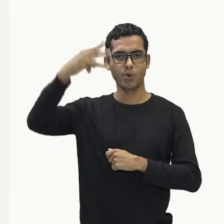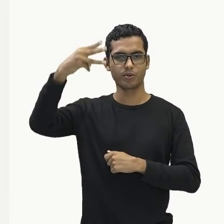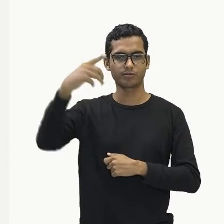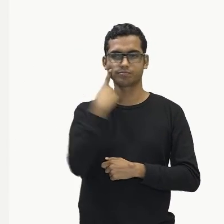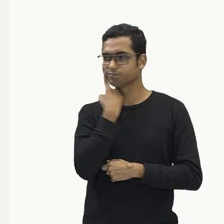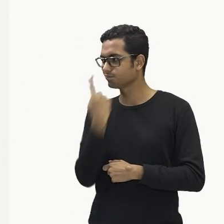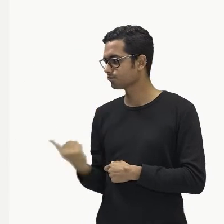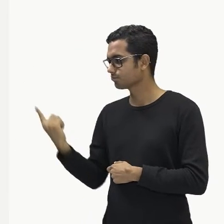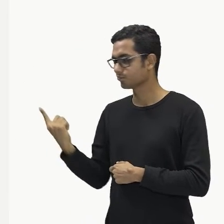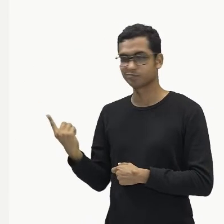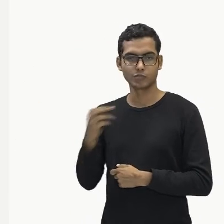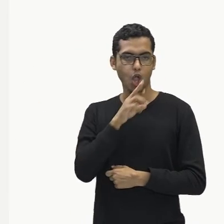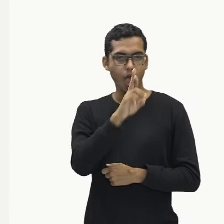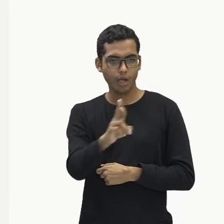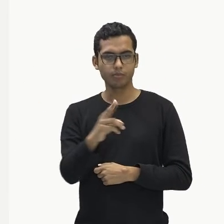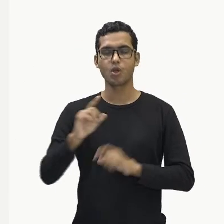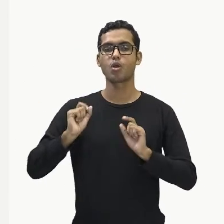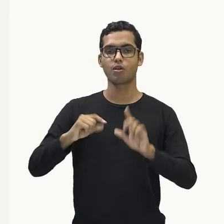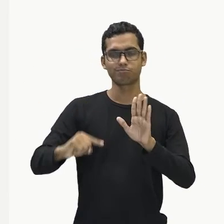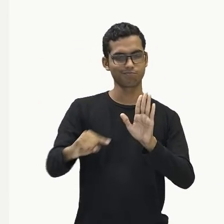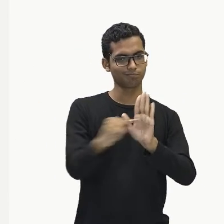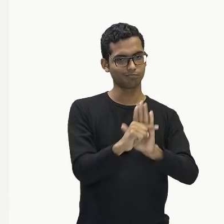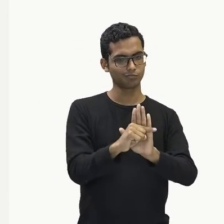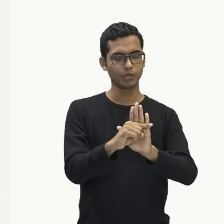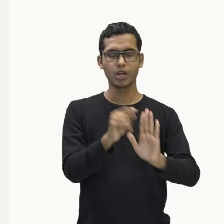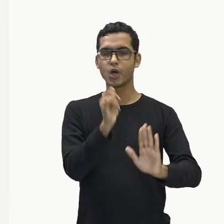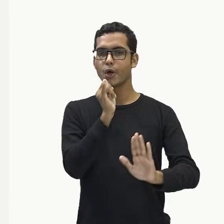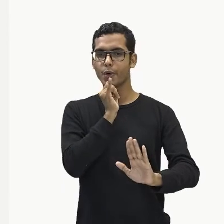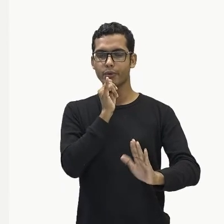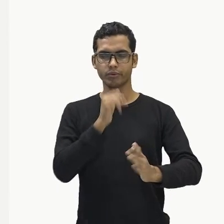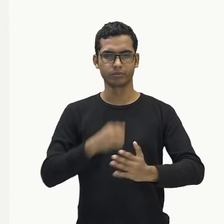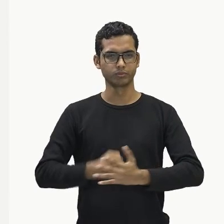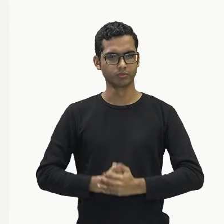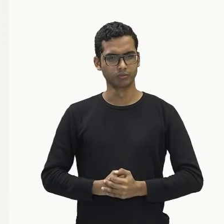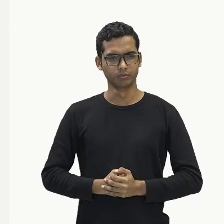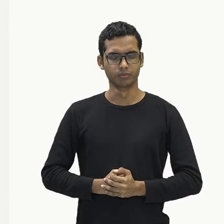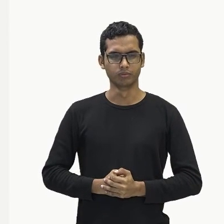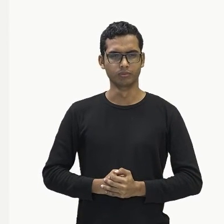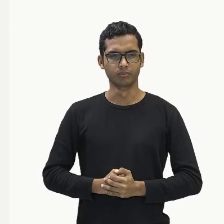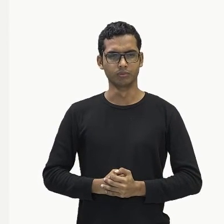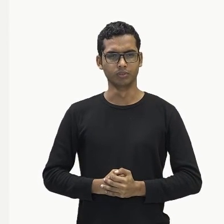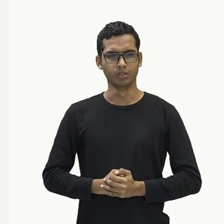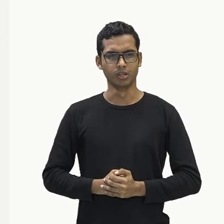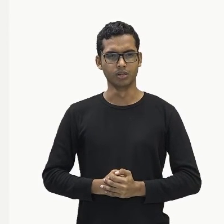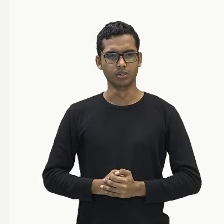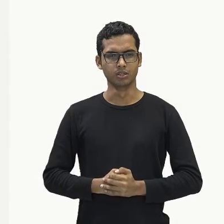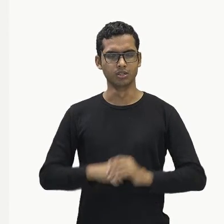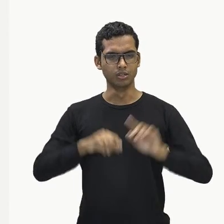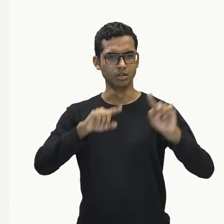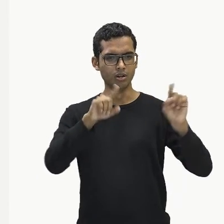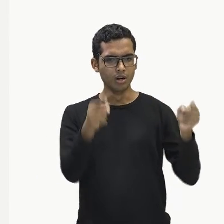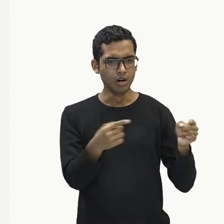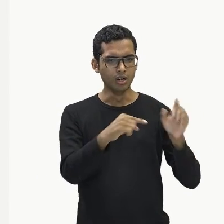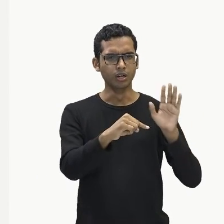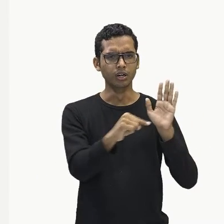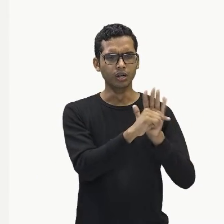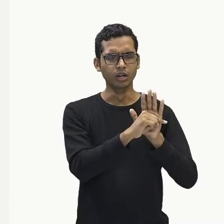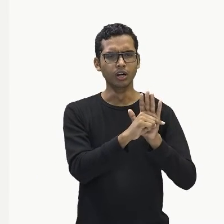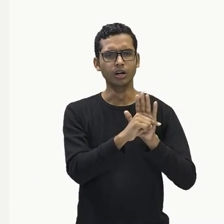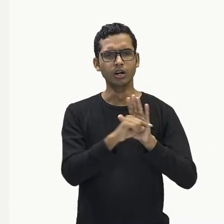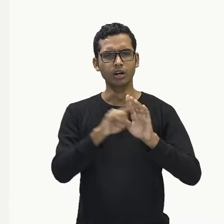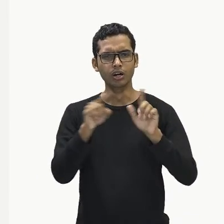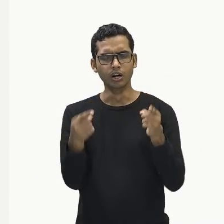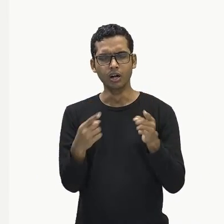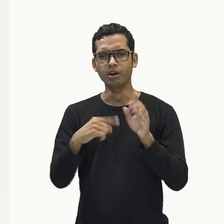negativo. Então, o que é que você vai pensar aqui, ó? Menos com menos, mais.